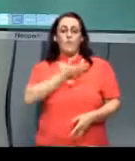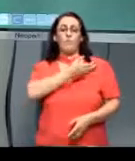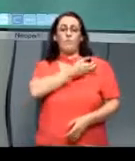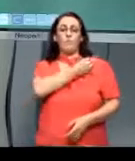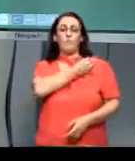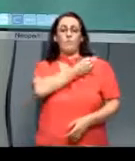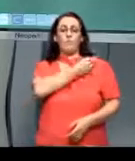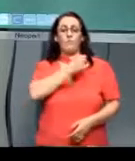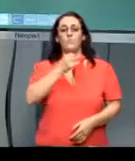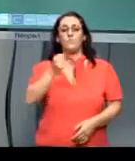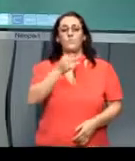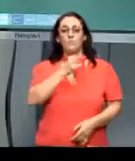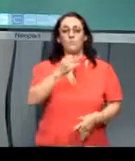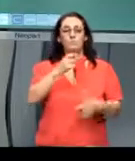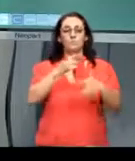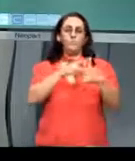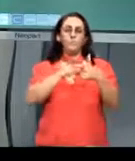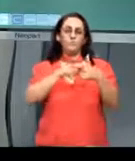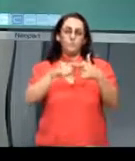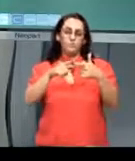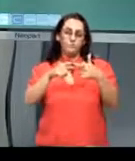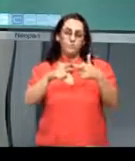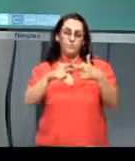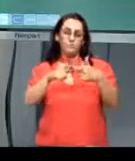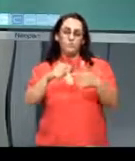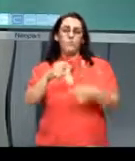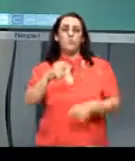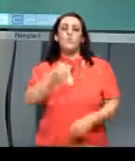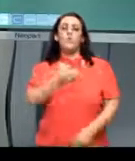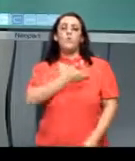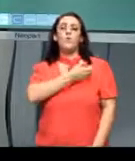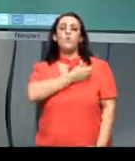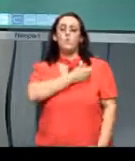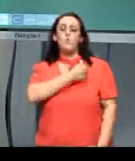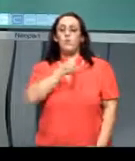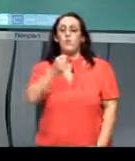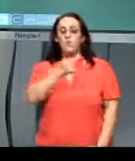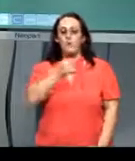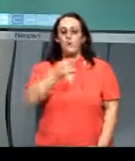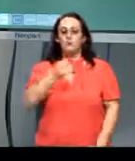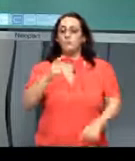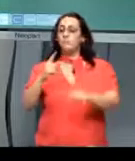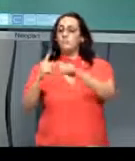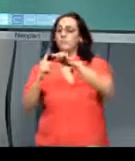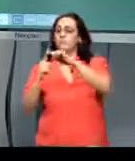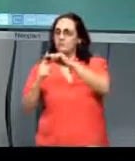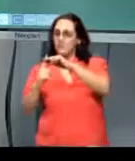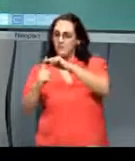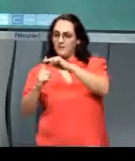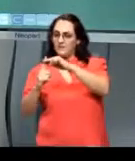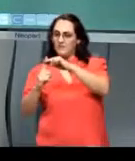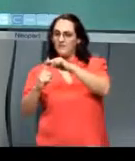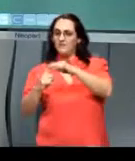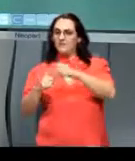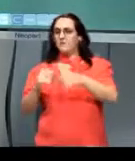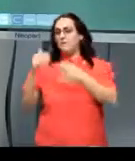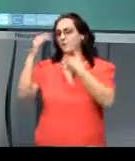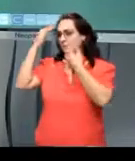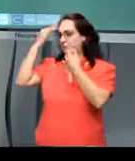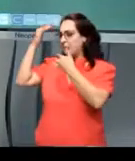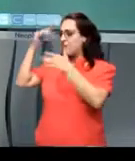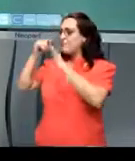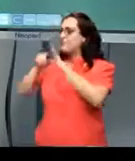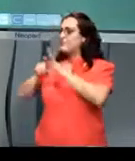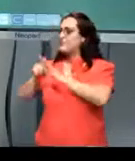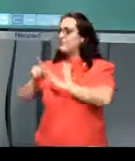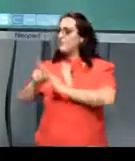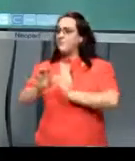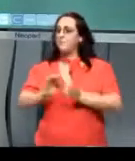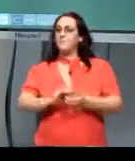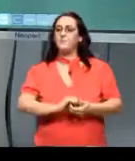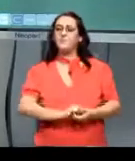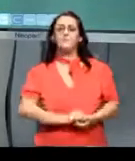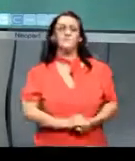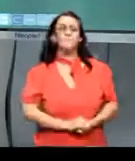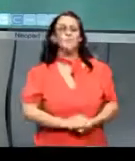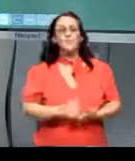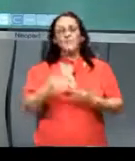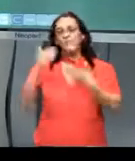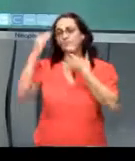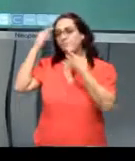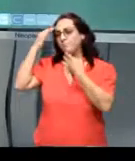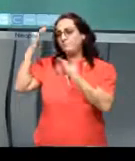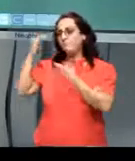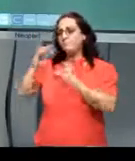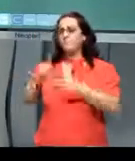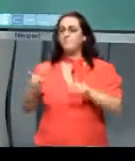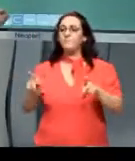negativo dividido por um número negativo vai dar positivo. Obrigada pela pergunta. Ótimo,